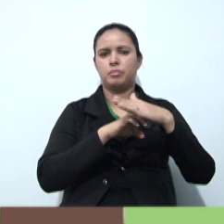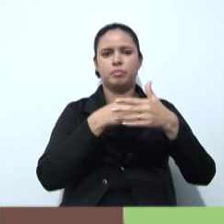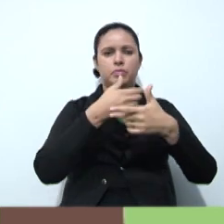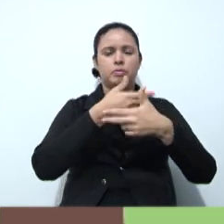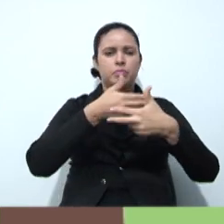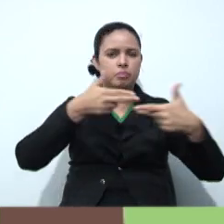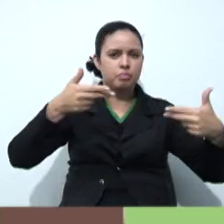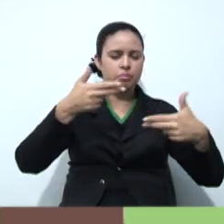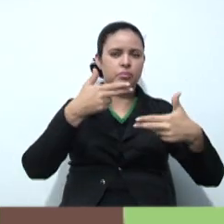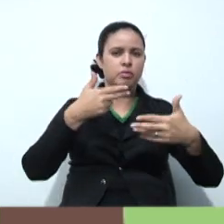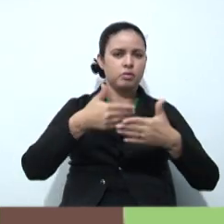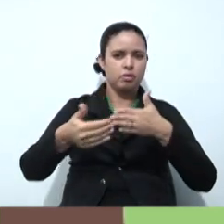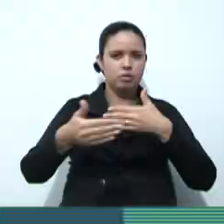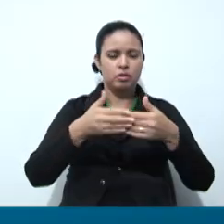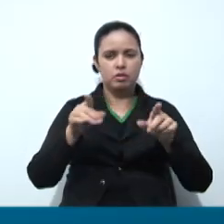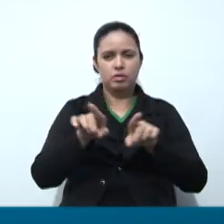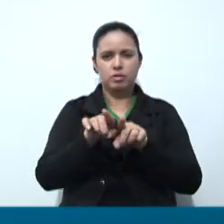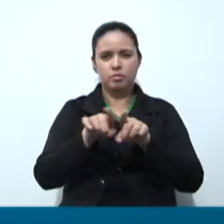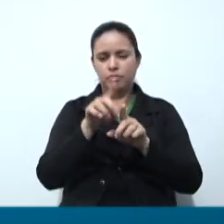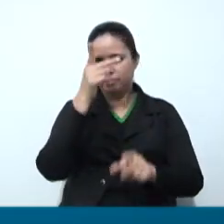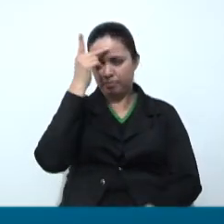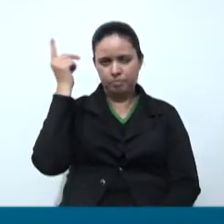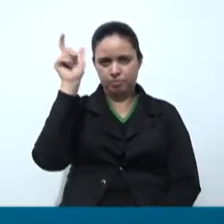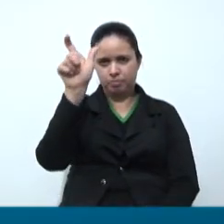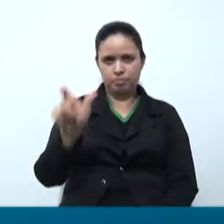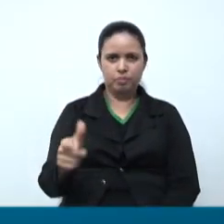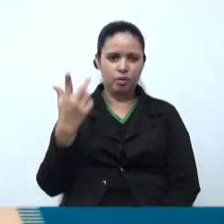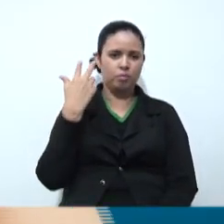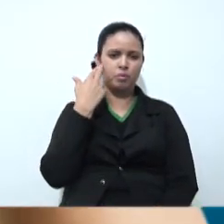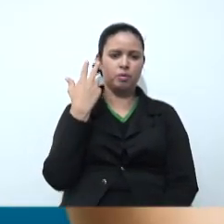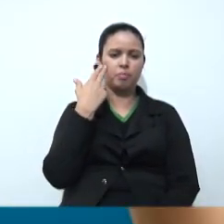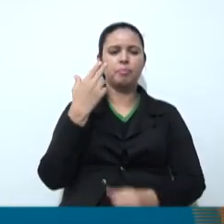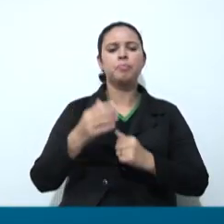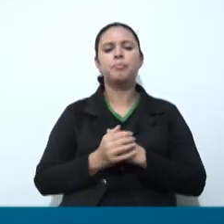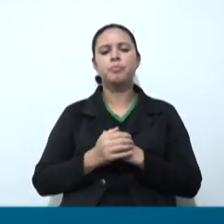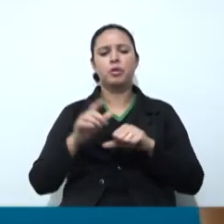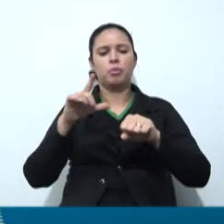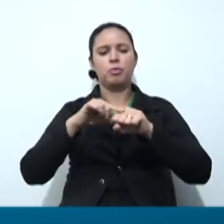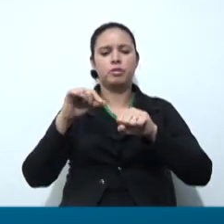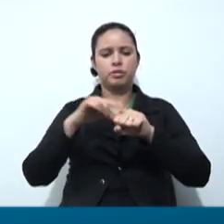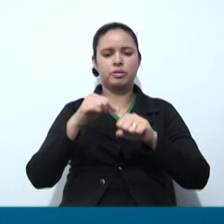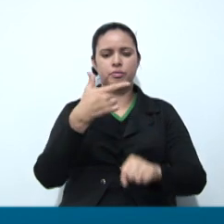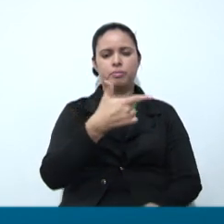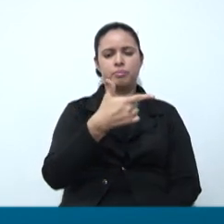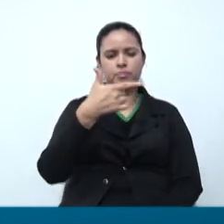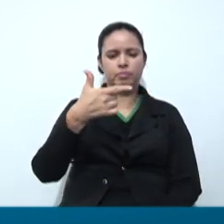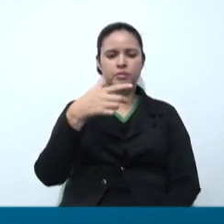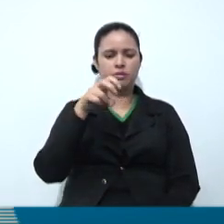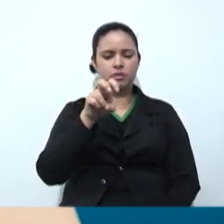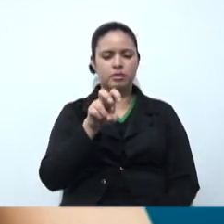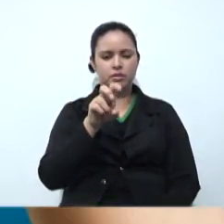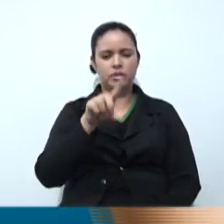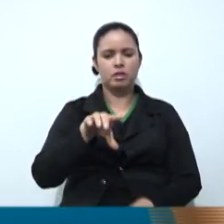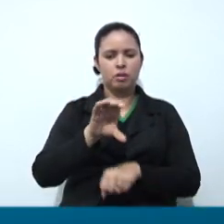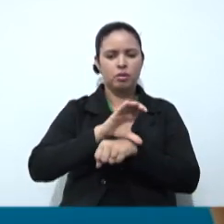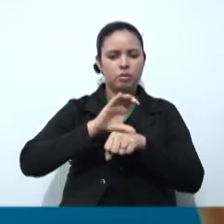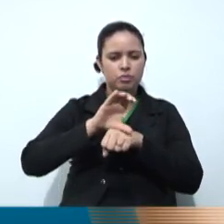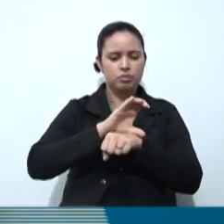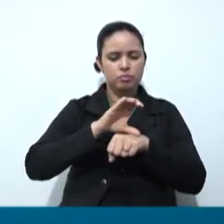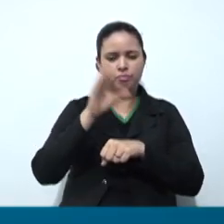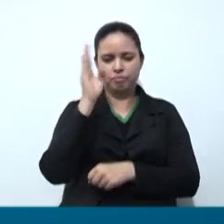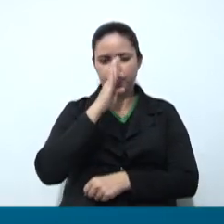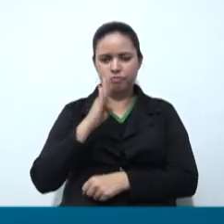ao cidadão comum. O artigo 225 da Constituição Brasileira de 1988